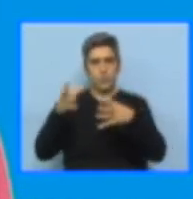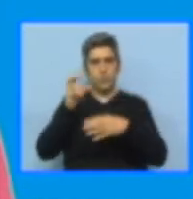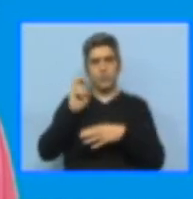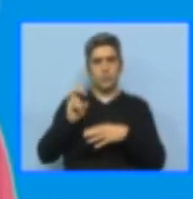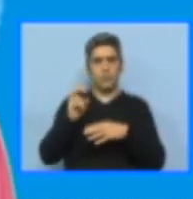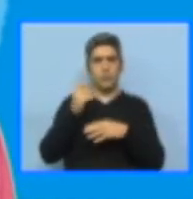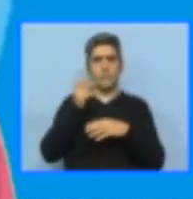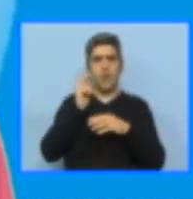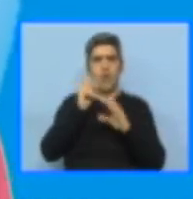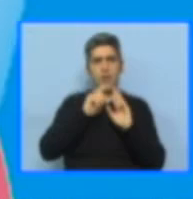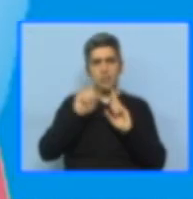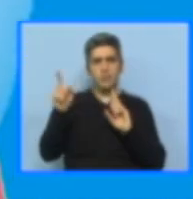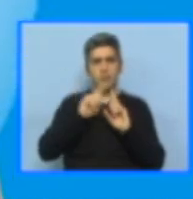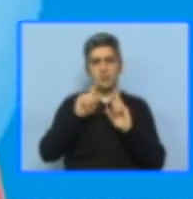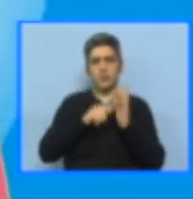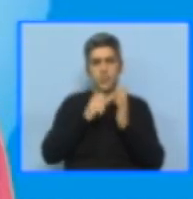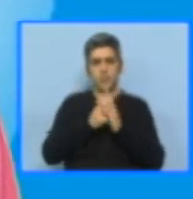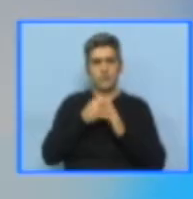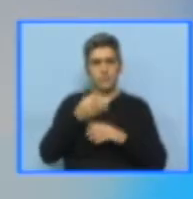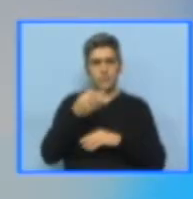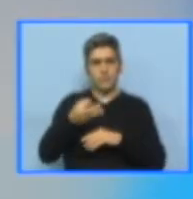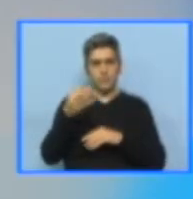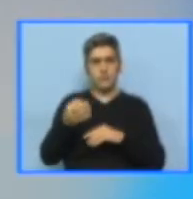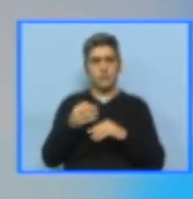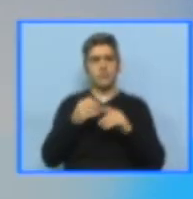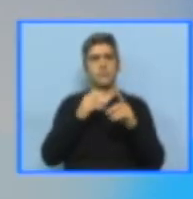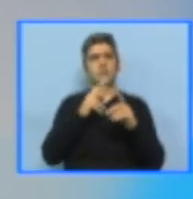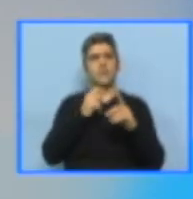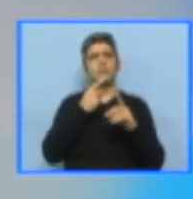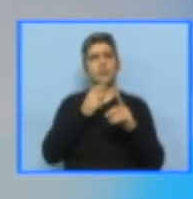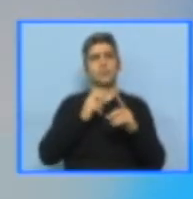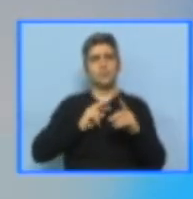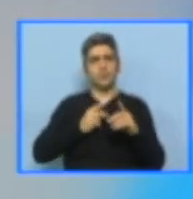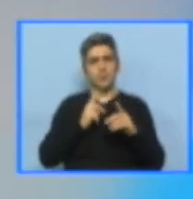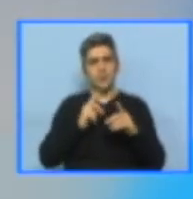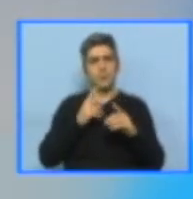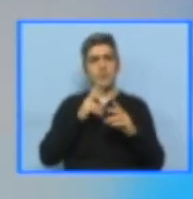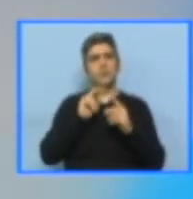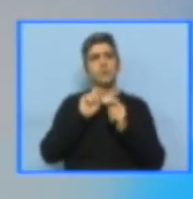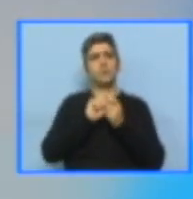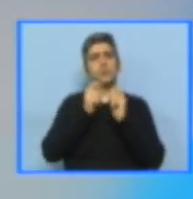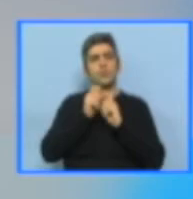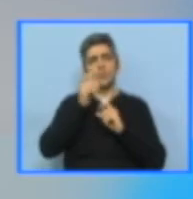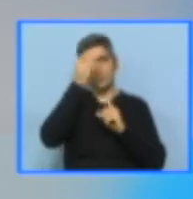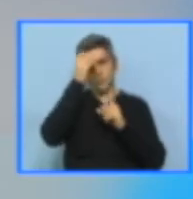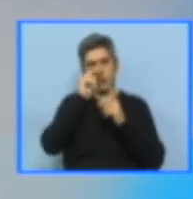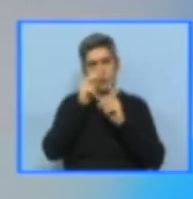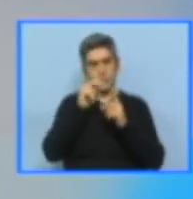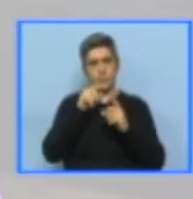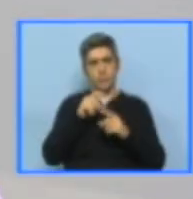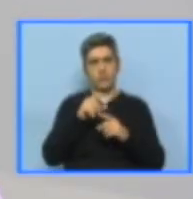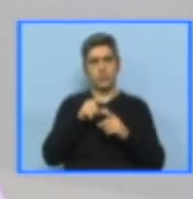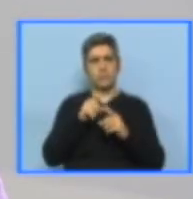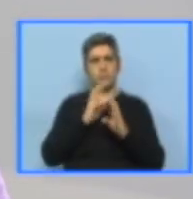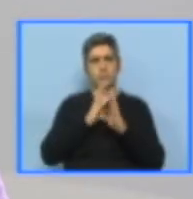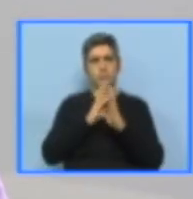há mais de 20 anos. Sara, eu não pergunto se converteu no fim do livro, mas mudou a sua perspectiva em relação a este